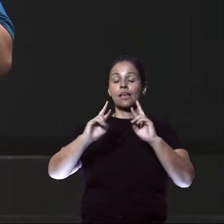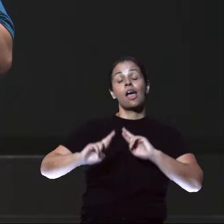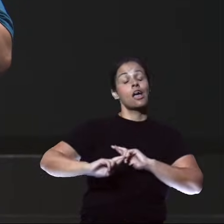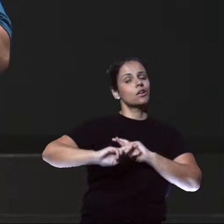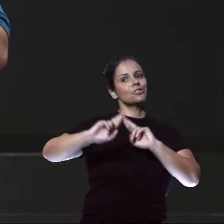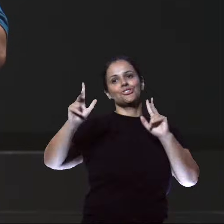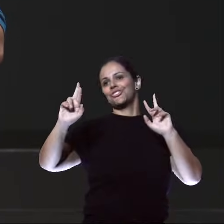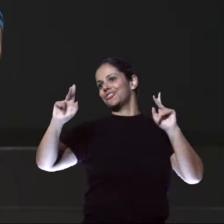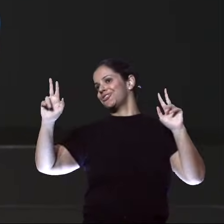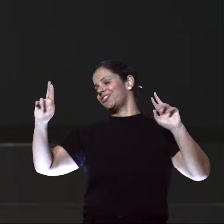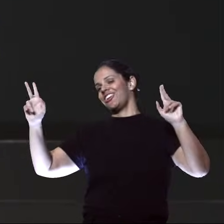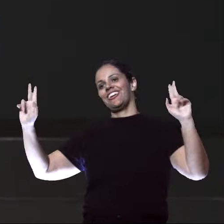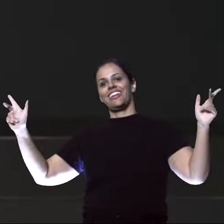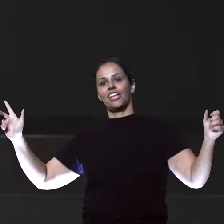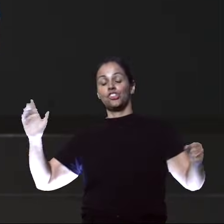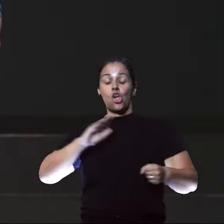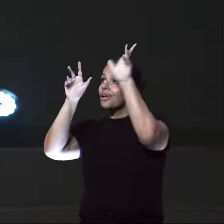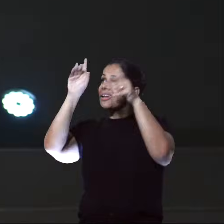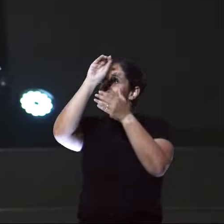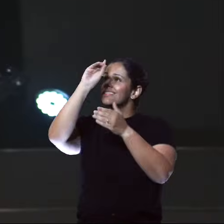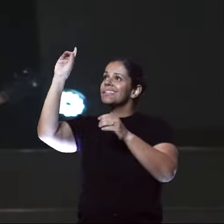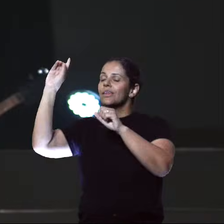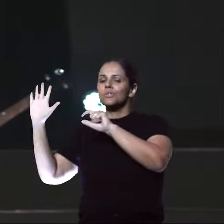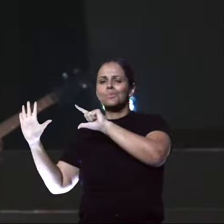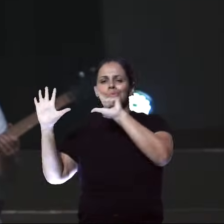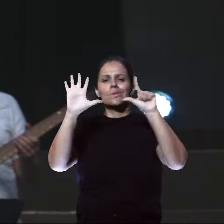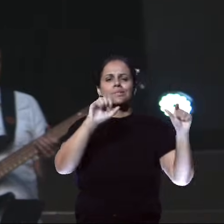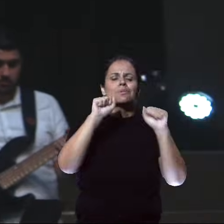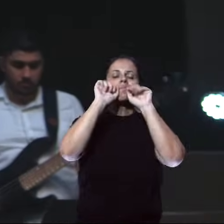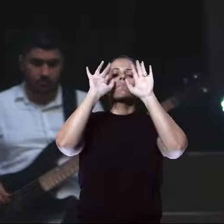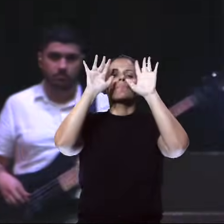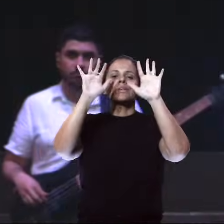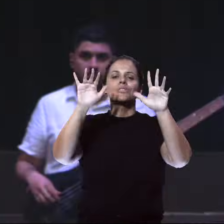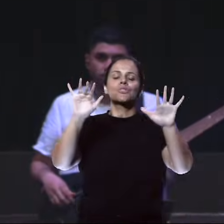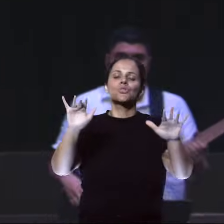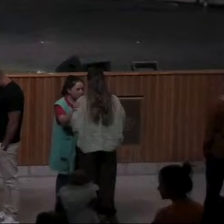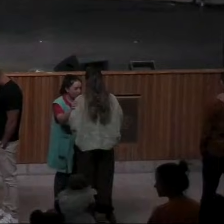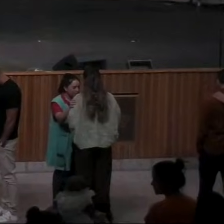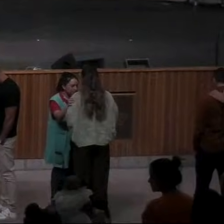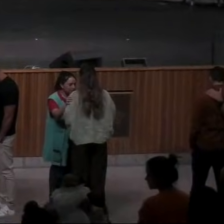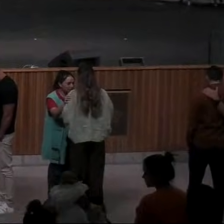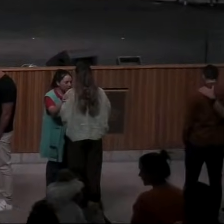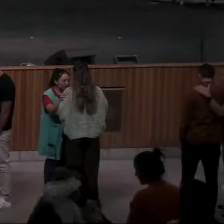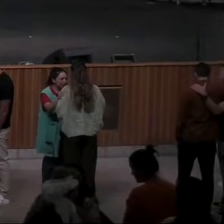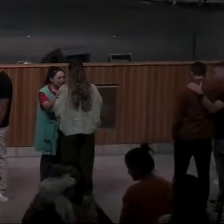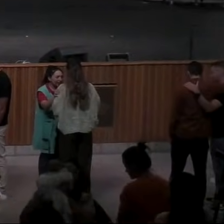saia daqui cheio desse espírito de amor. Suado em nome de Jesus. Deus te abençoe. Amém.